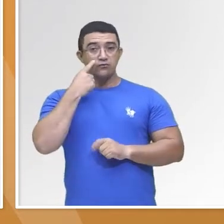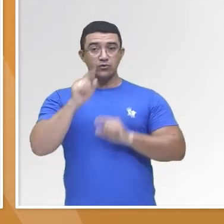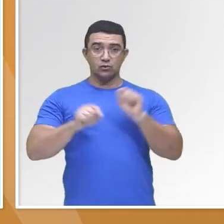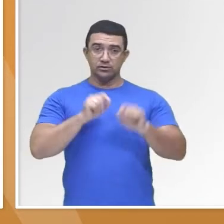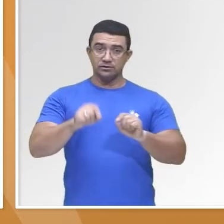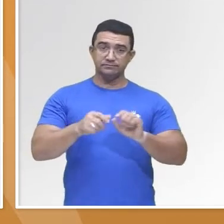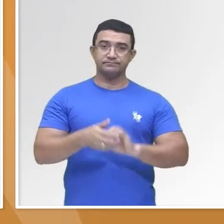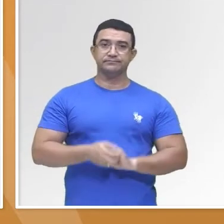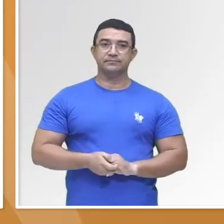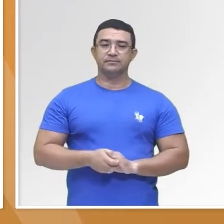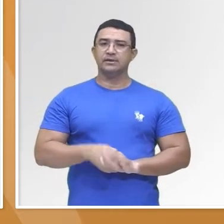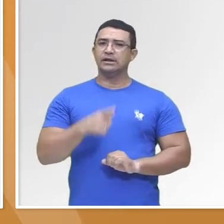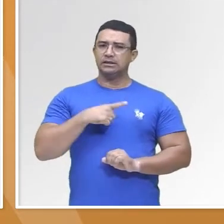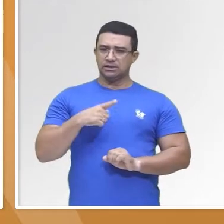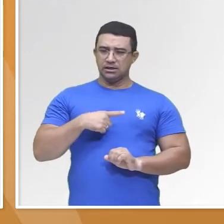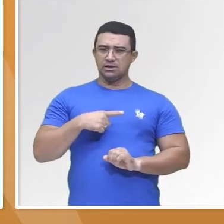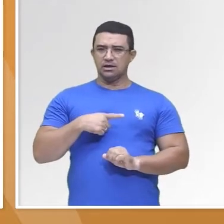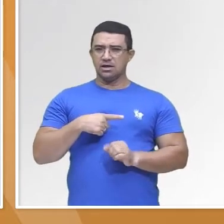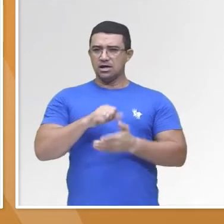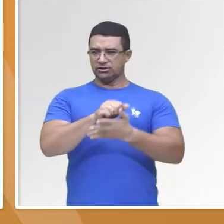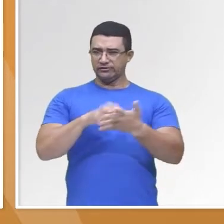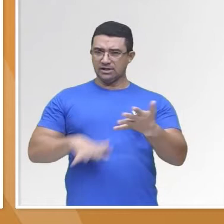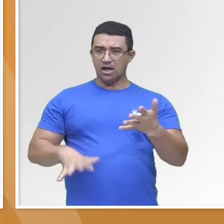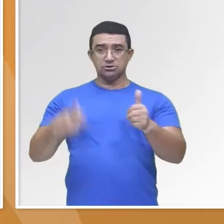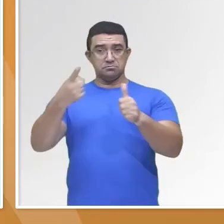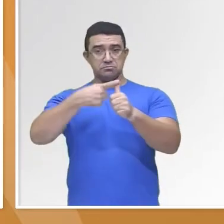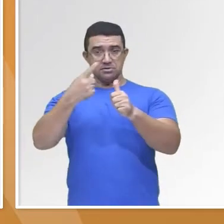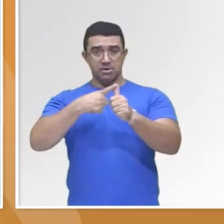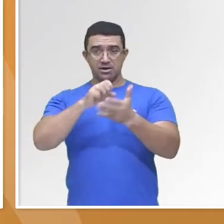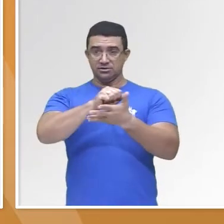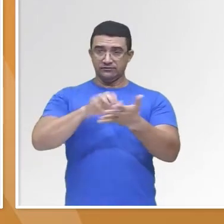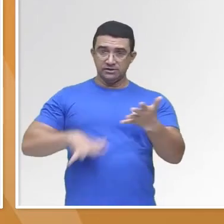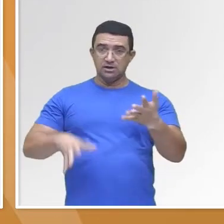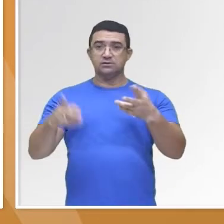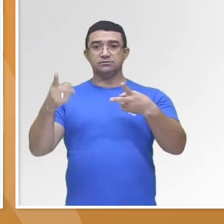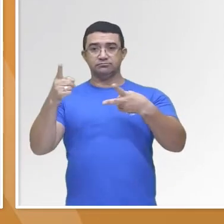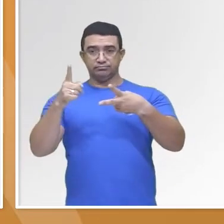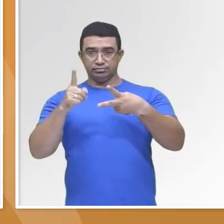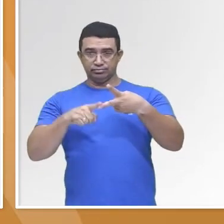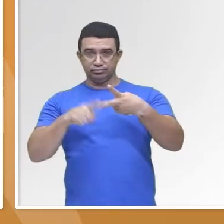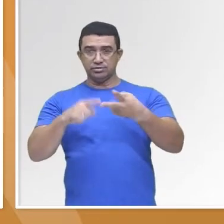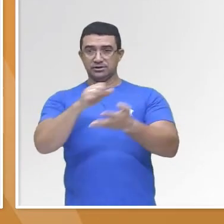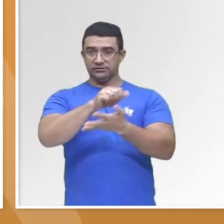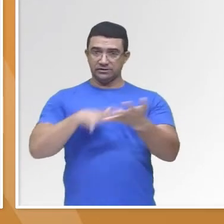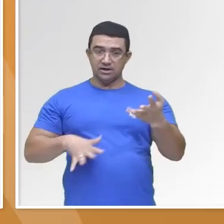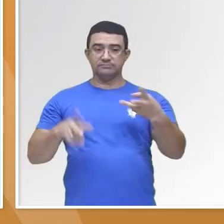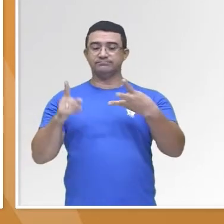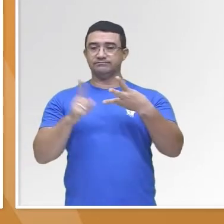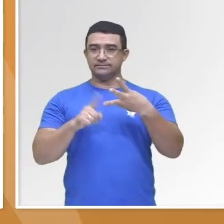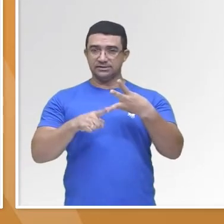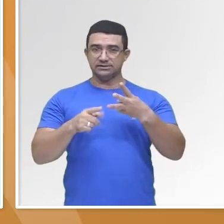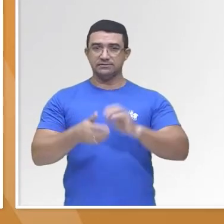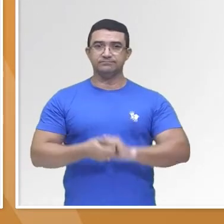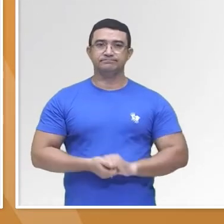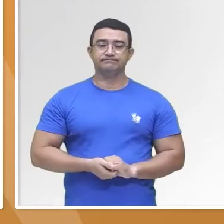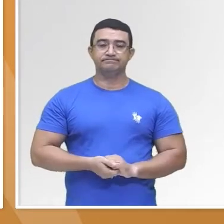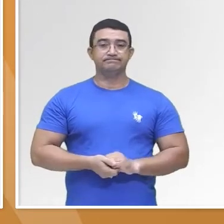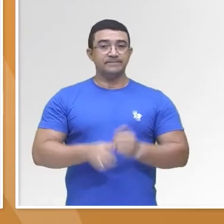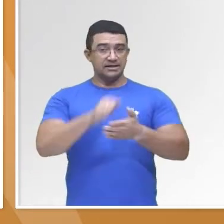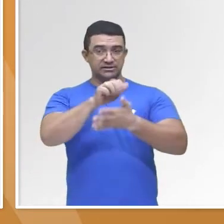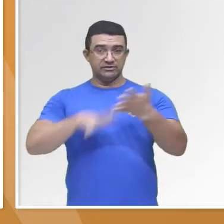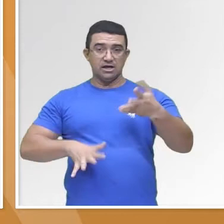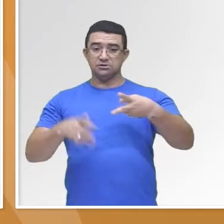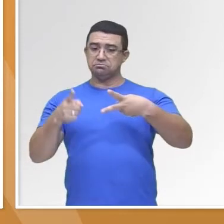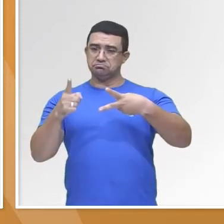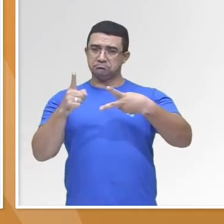né, aí os setores primário, secundário e terciário, tá? Por exemplo, na atividade primária,